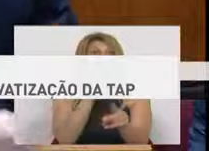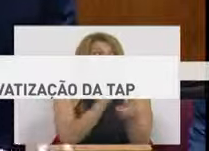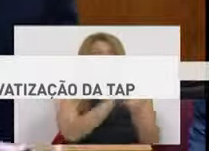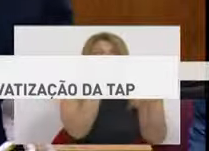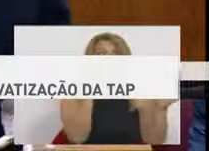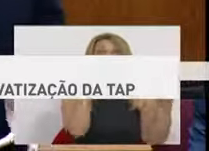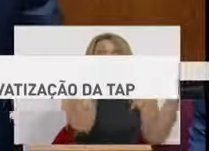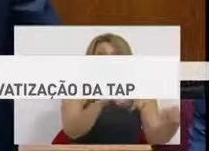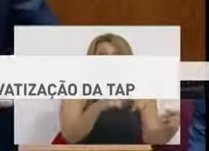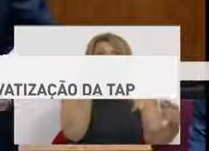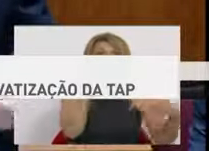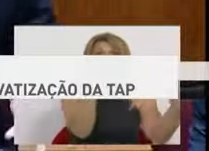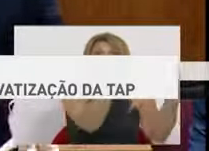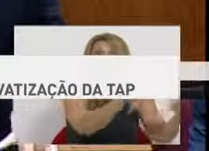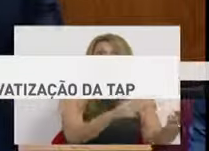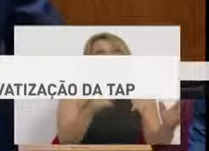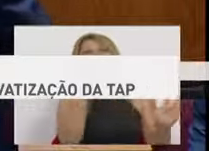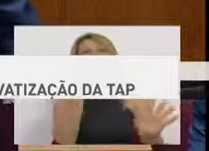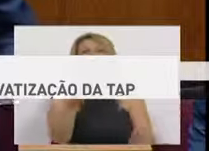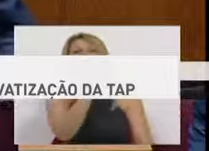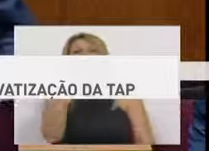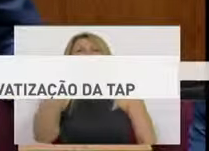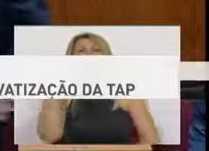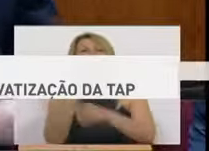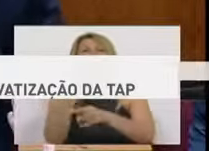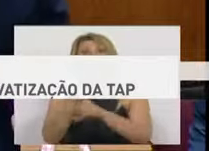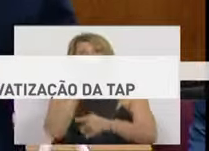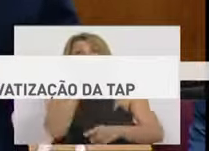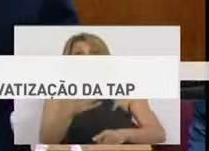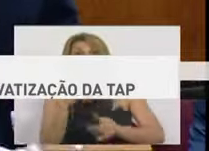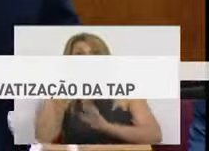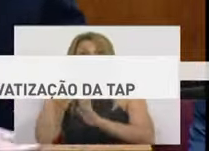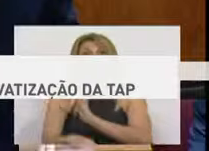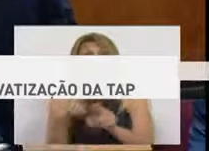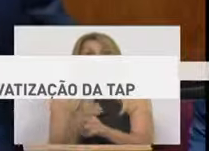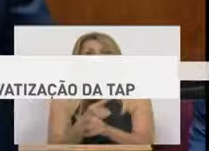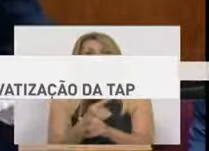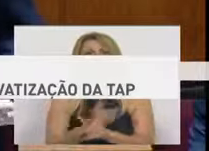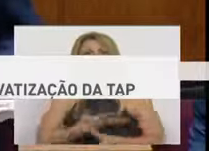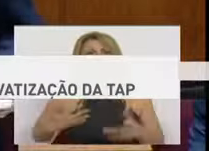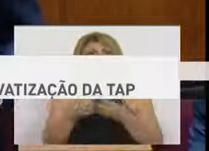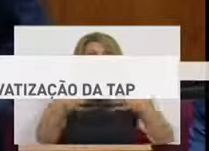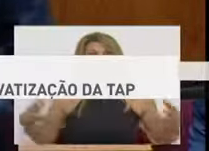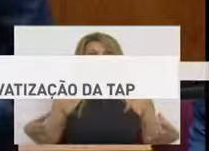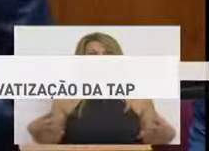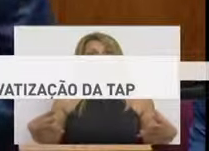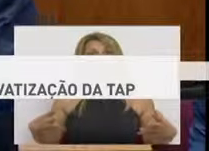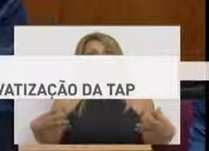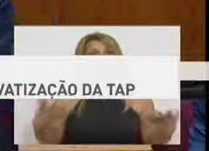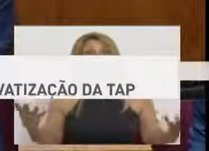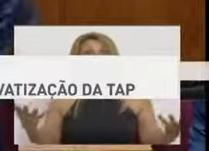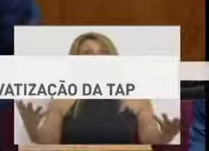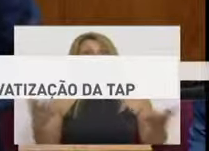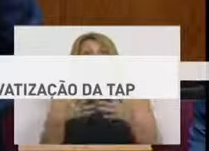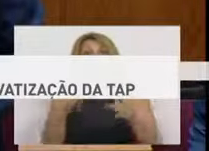se o país estivesse em recessão, como se o desemprego estivesse a aumentar, como se o emprego estivesse a diminuir, como, portanto,